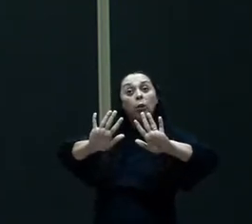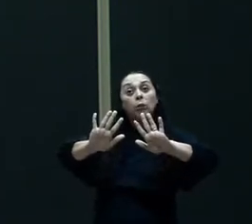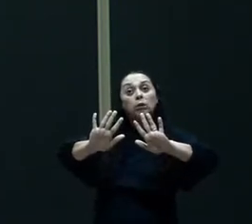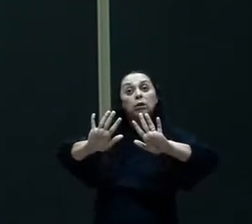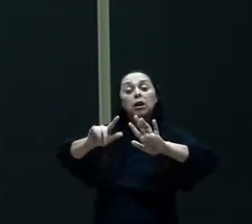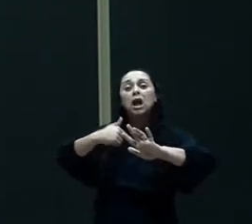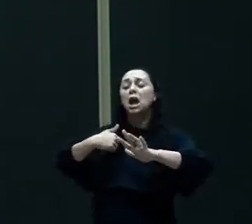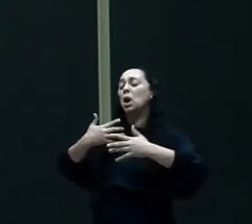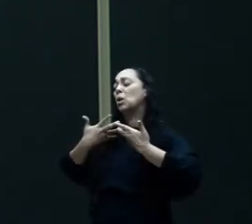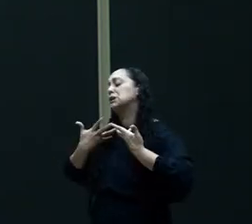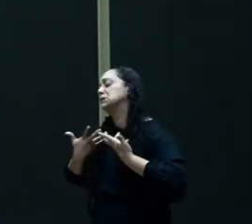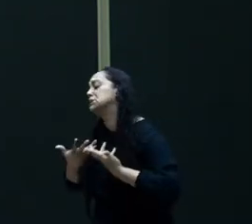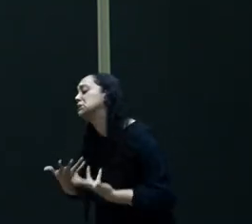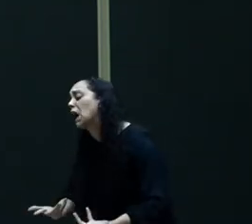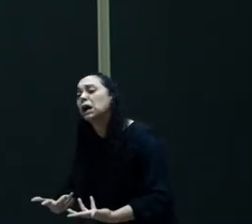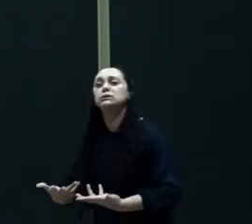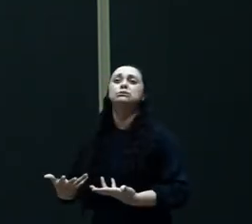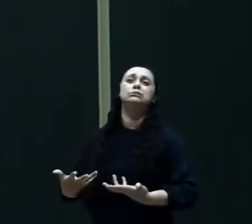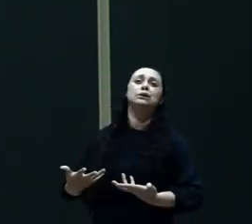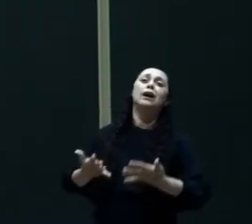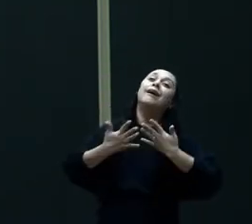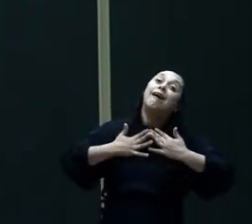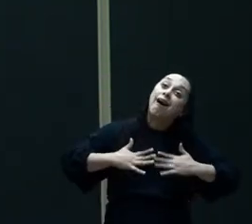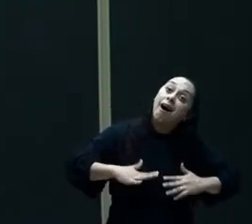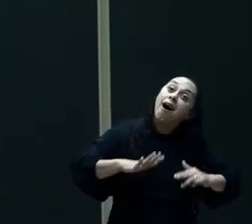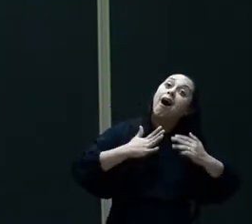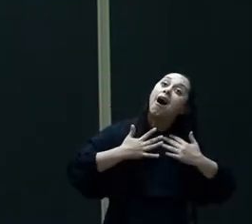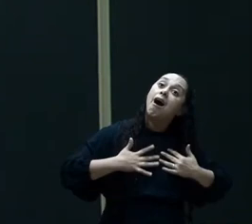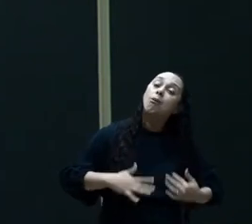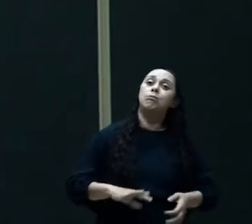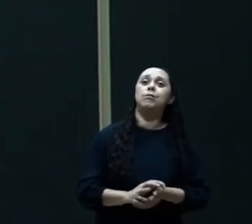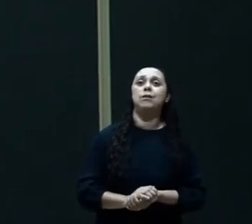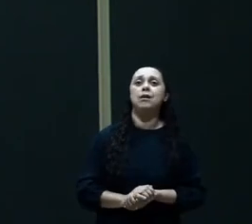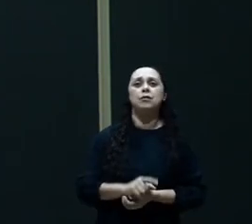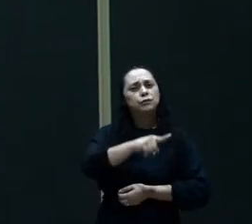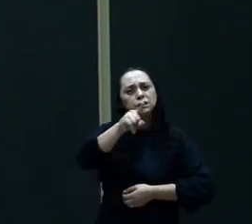Deus é Deus moldando Deus apertando eu vou morr não